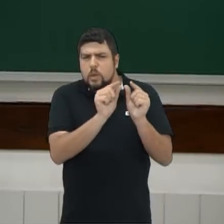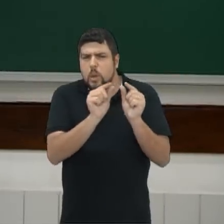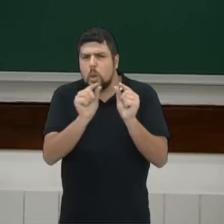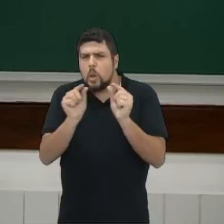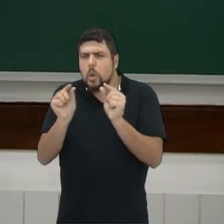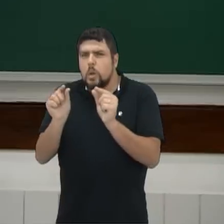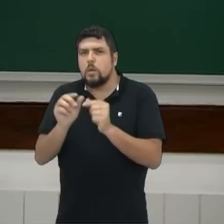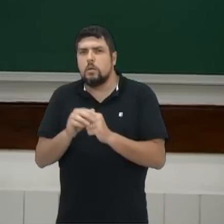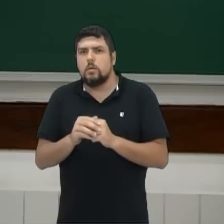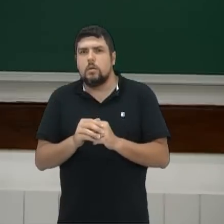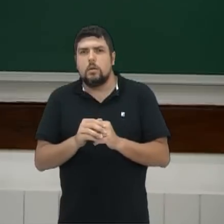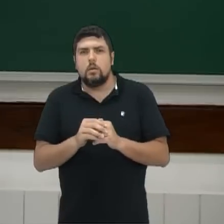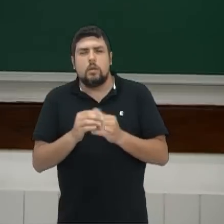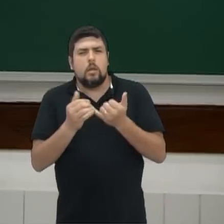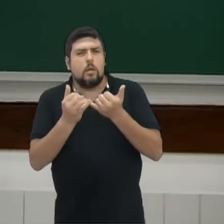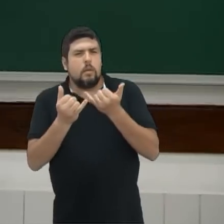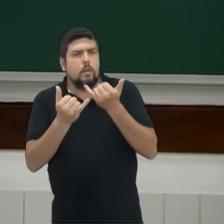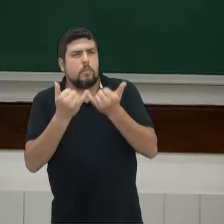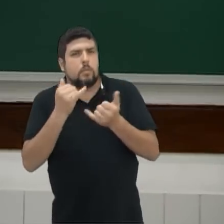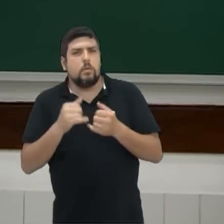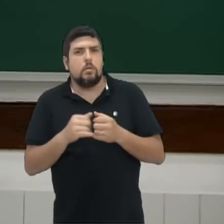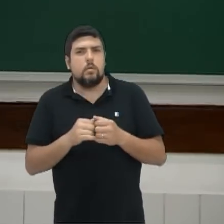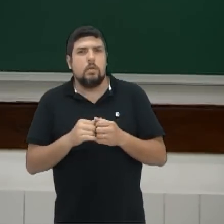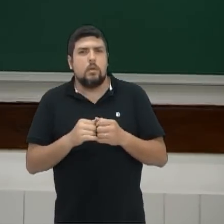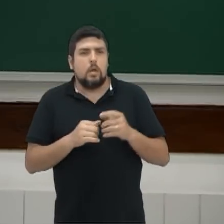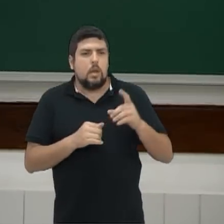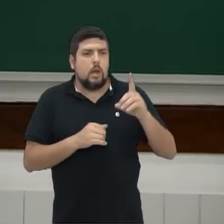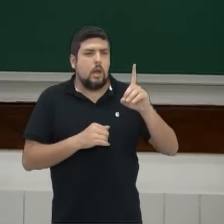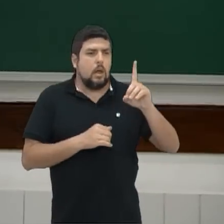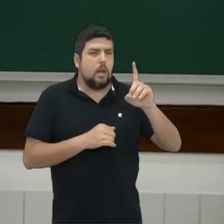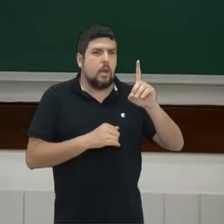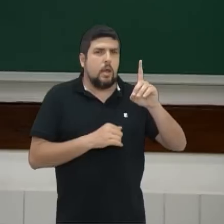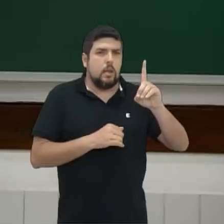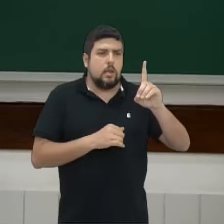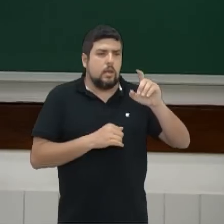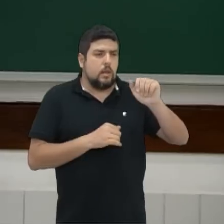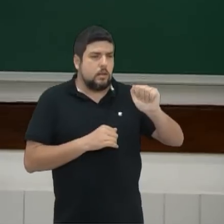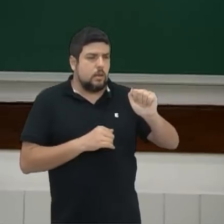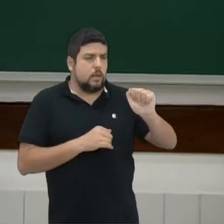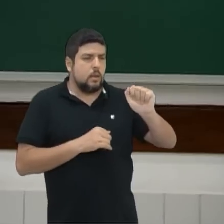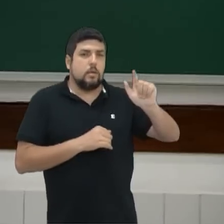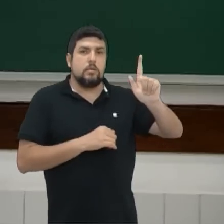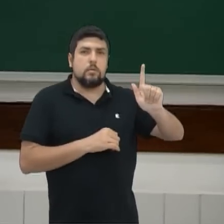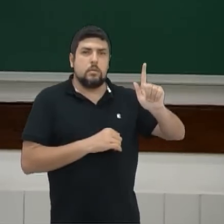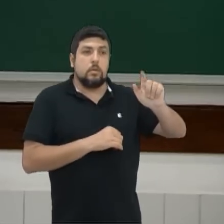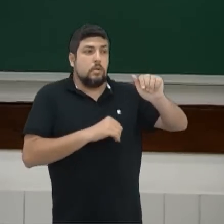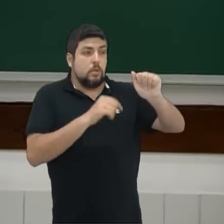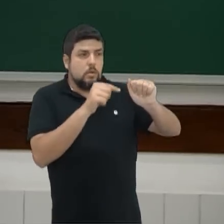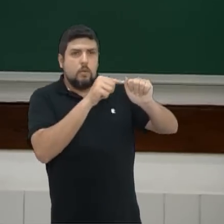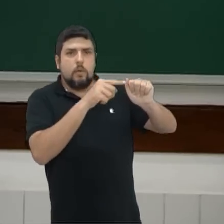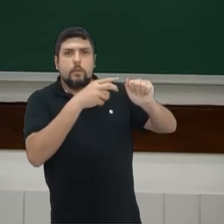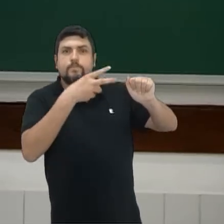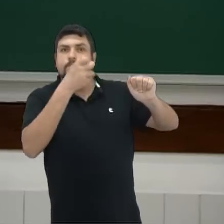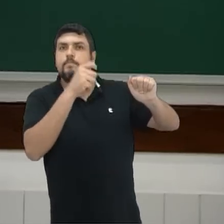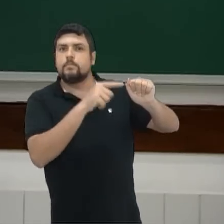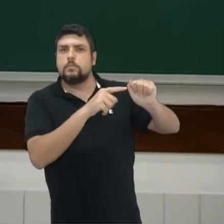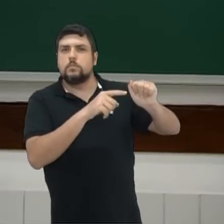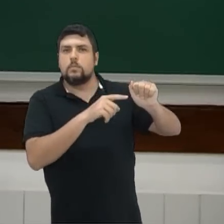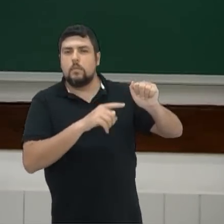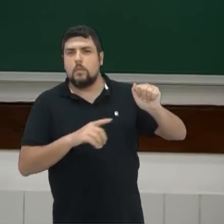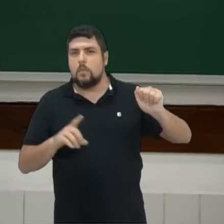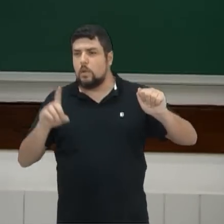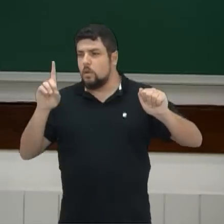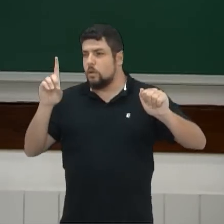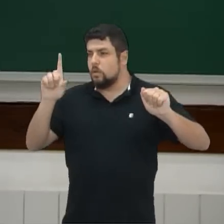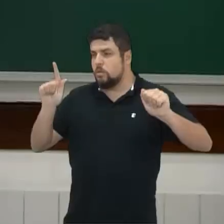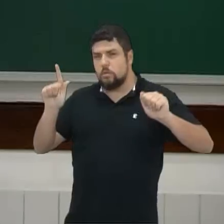geralmente são as mesmas. Por exemplo, a decagrama vai ter o DA e o G da grama. A decigrama